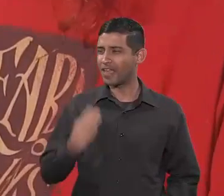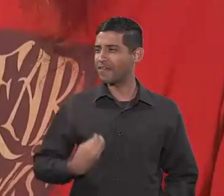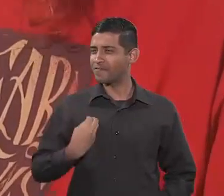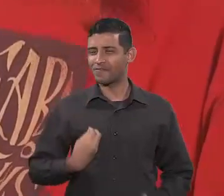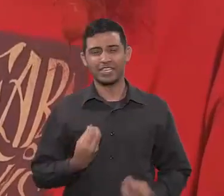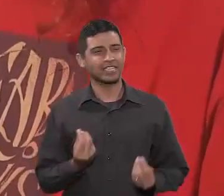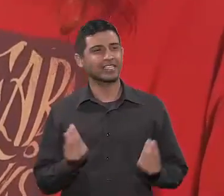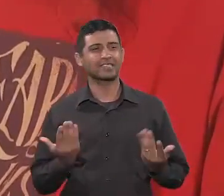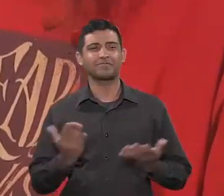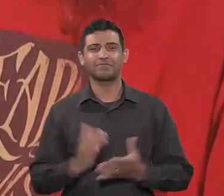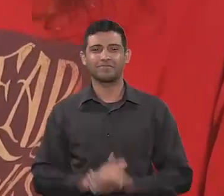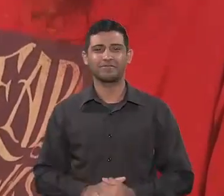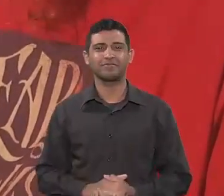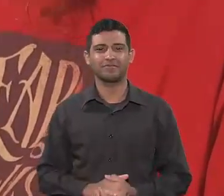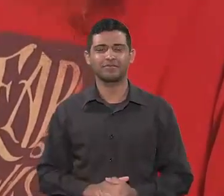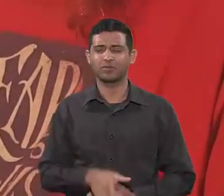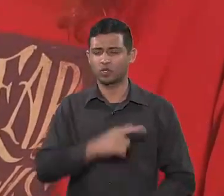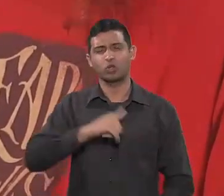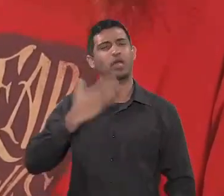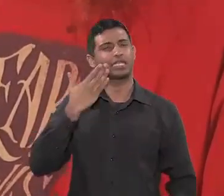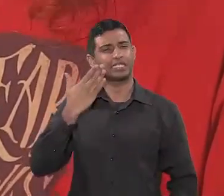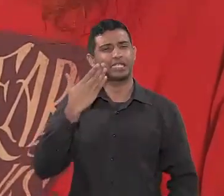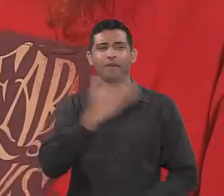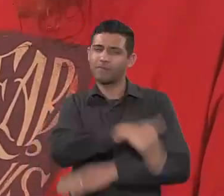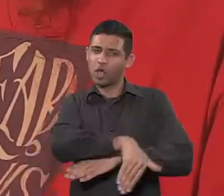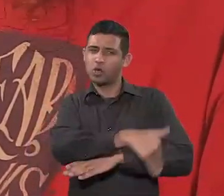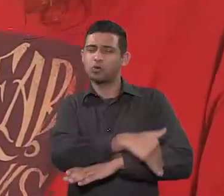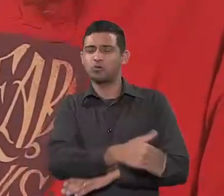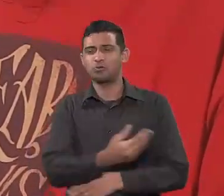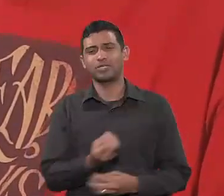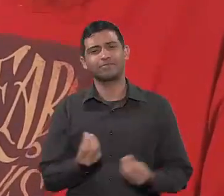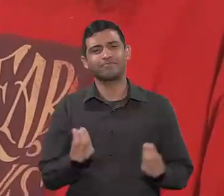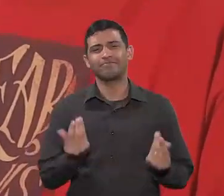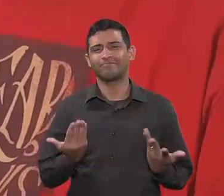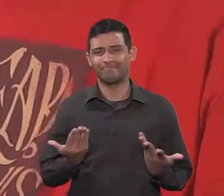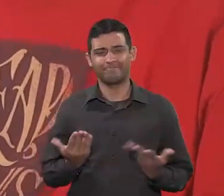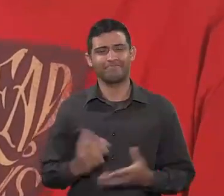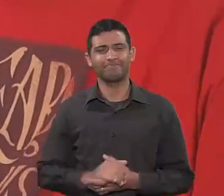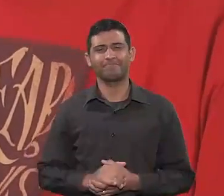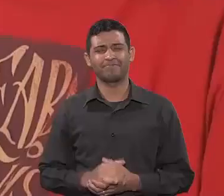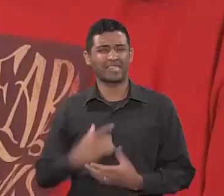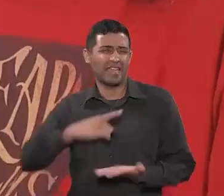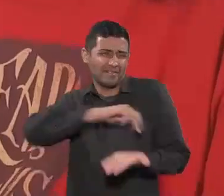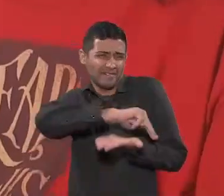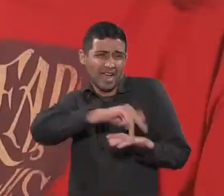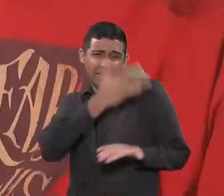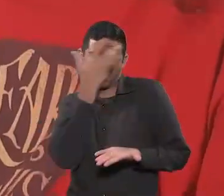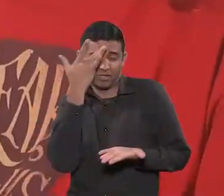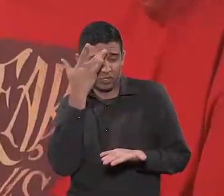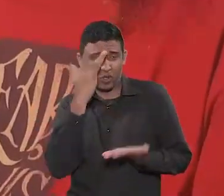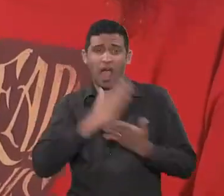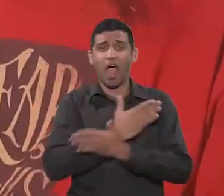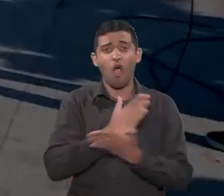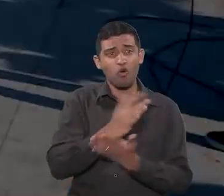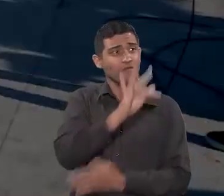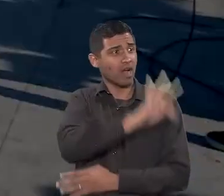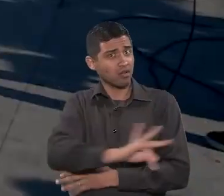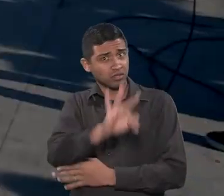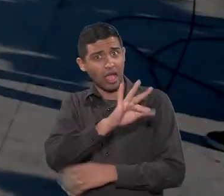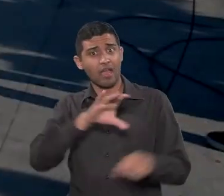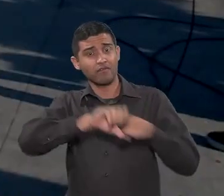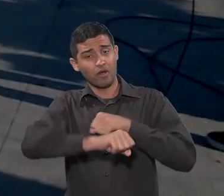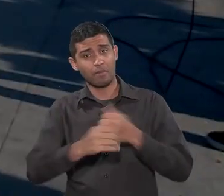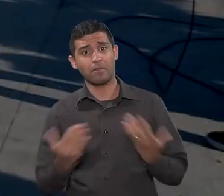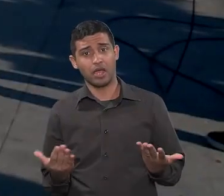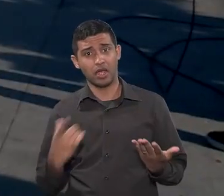vivência, né? E a gente sabe que na rua tem todo tipo de gente. Tem gente ali graduada, tem gente